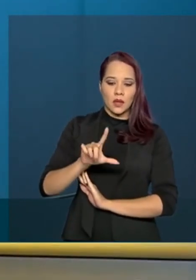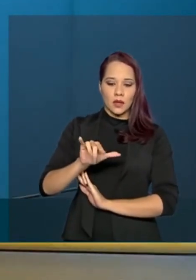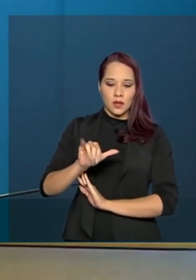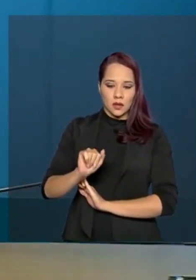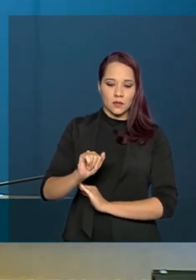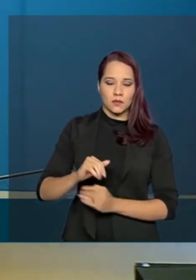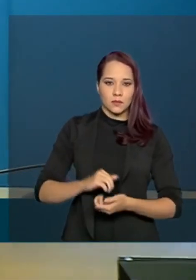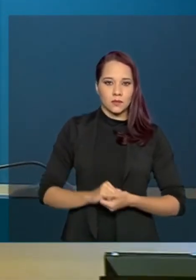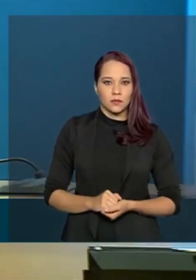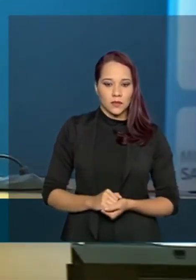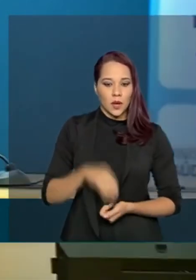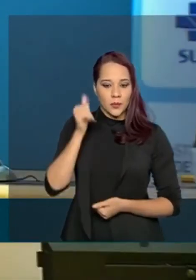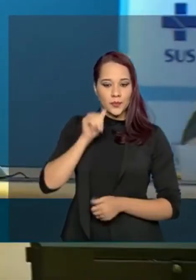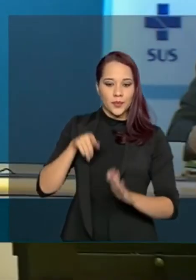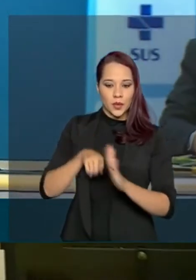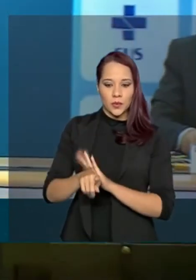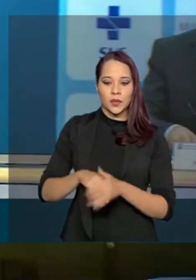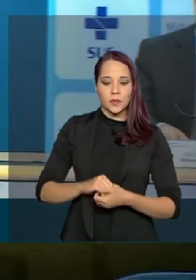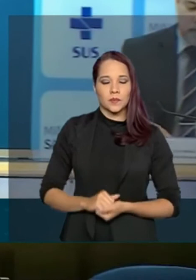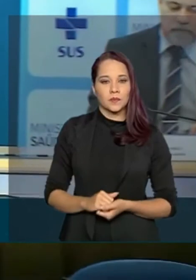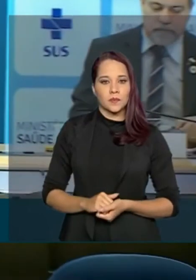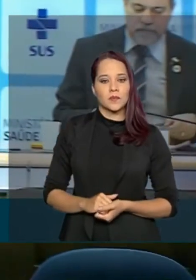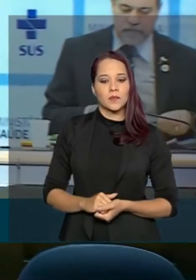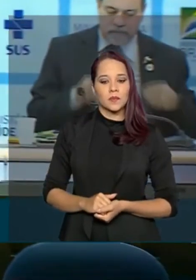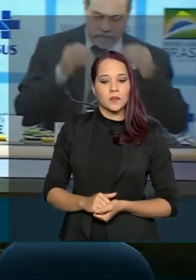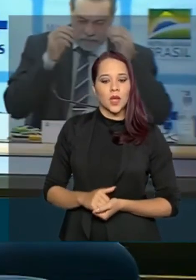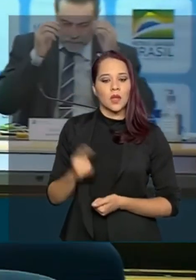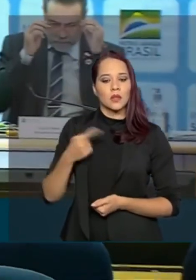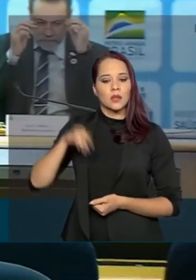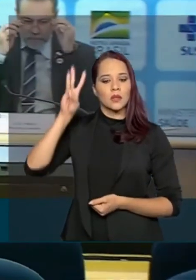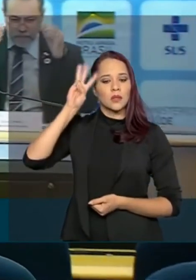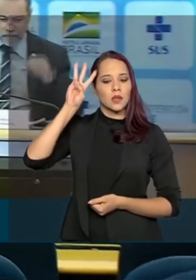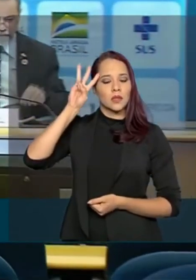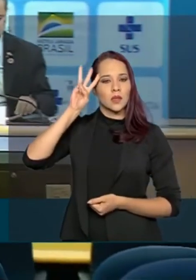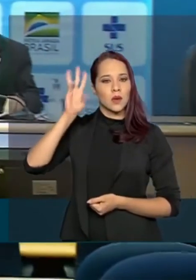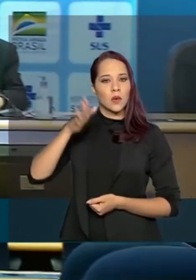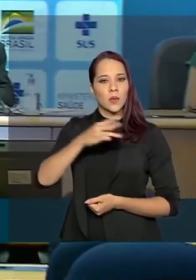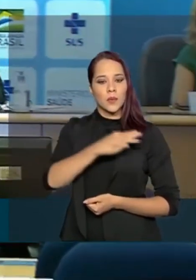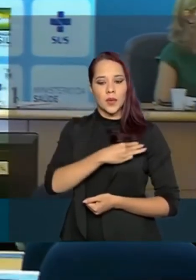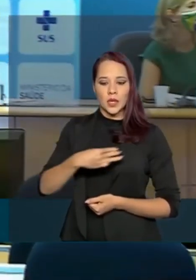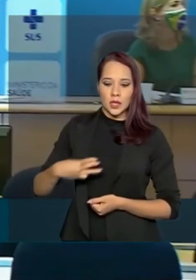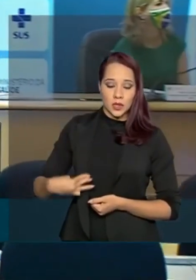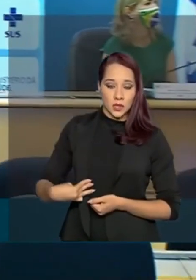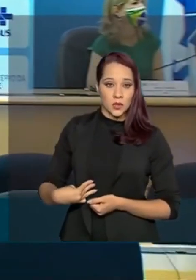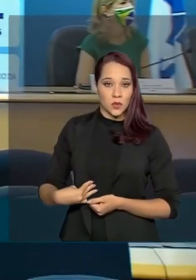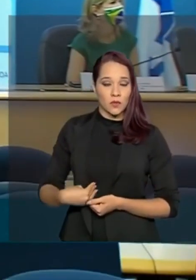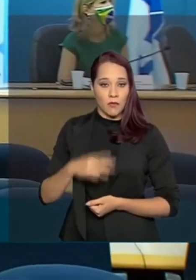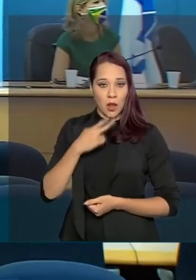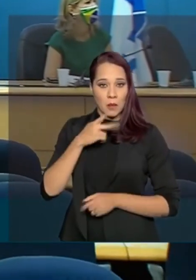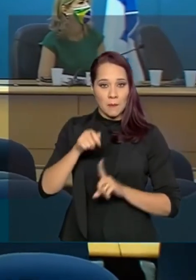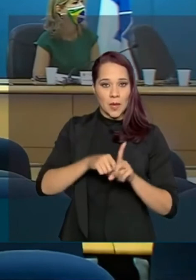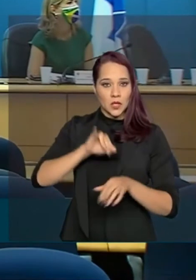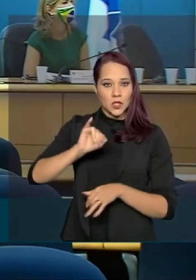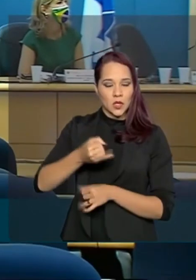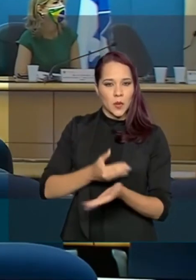Paulo. Ela faz a pergunta: nesta terça-feira, o ministro disse que em janeiro